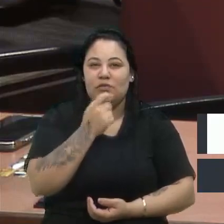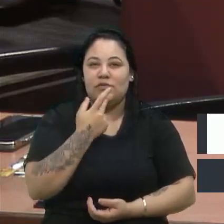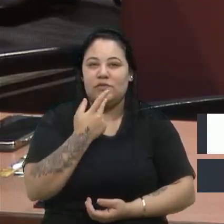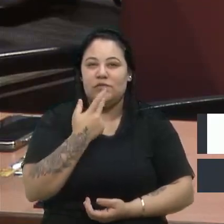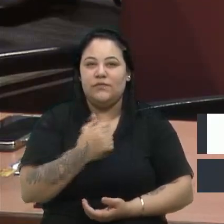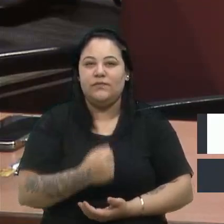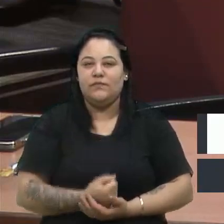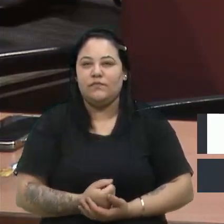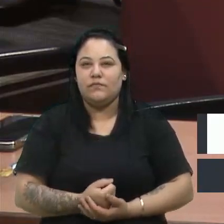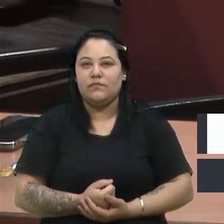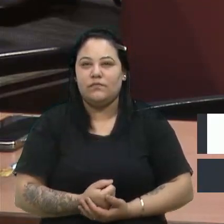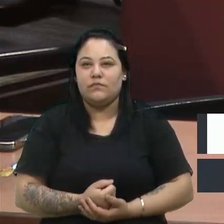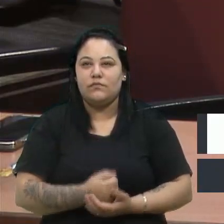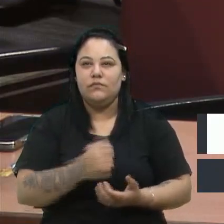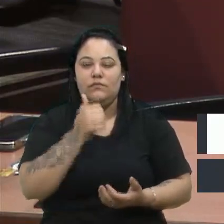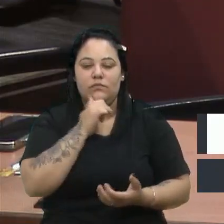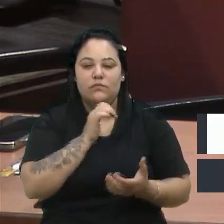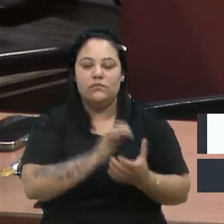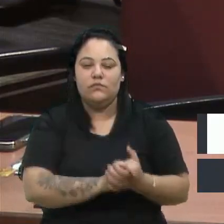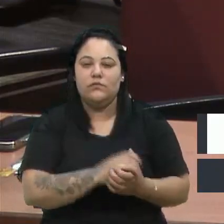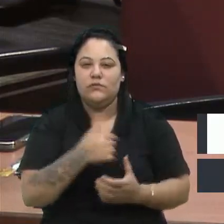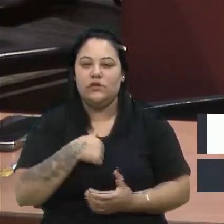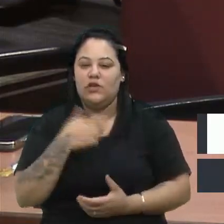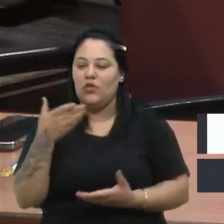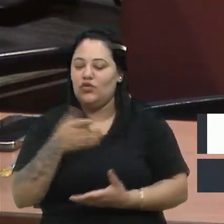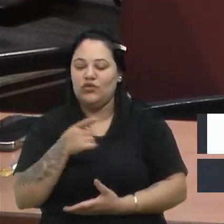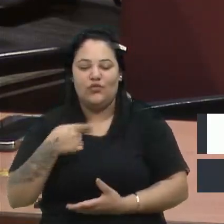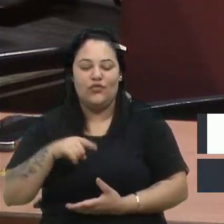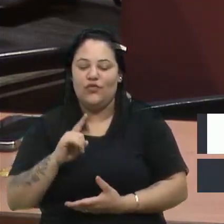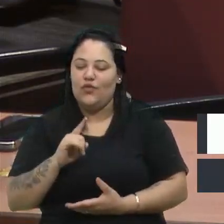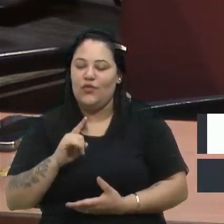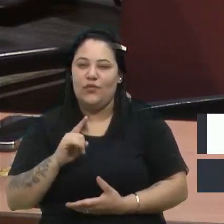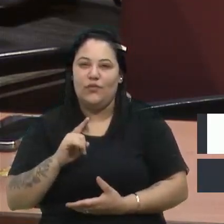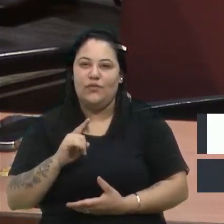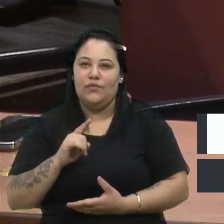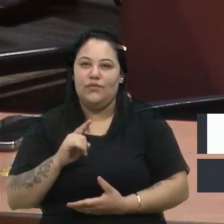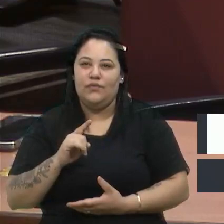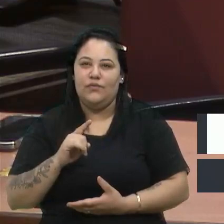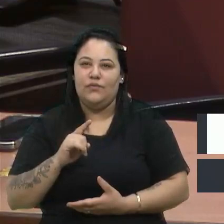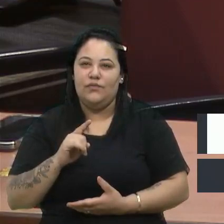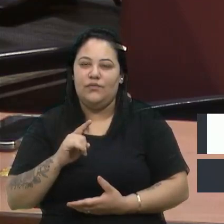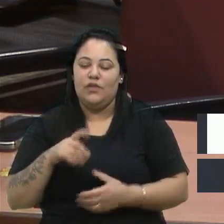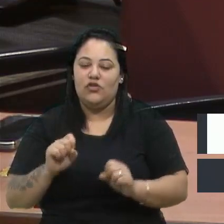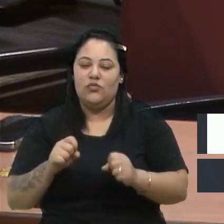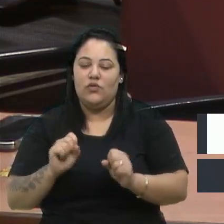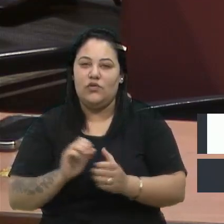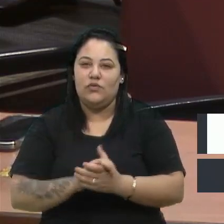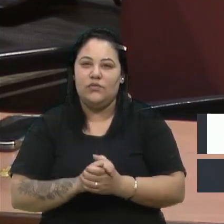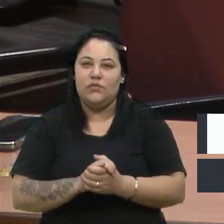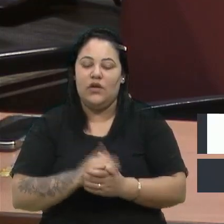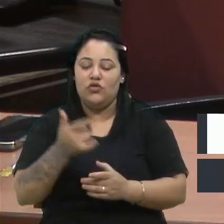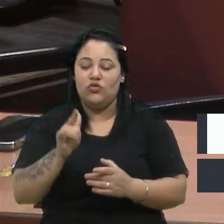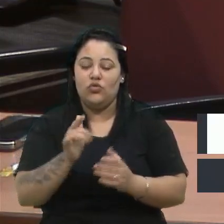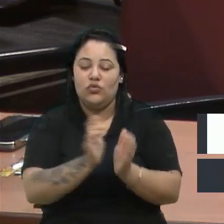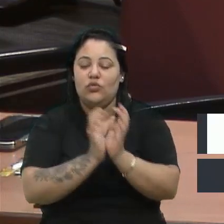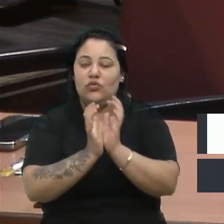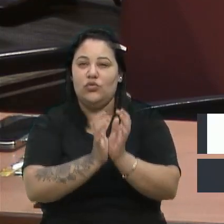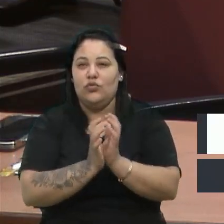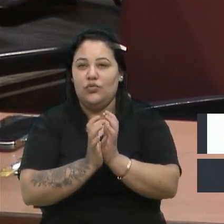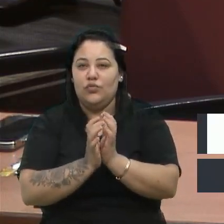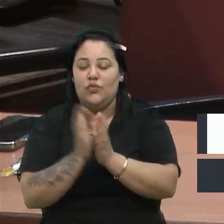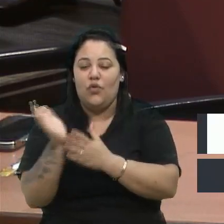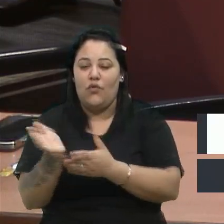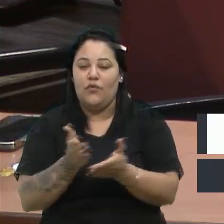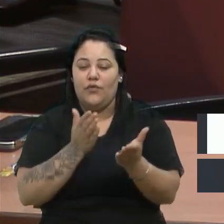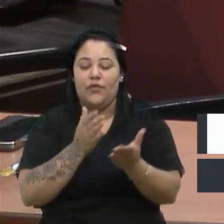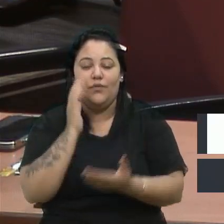não vou andar de moto. E parece que depois um outro grupo, não aquele tradicional dele, o convidou. E imaginem